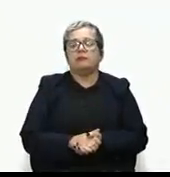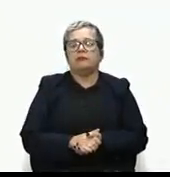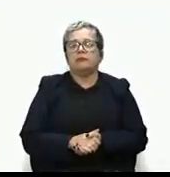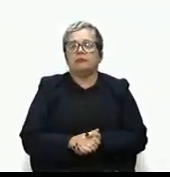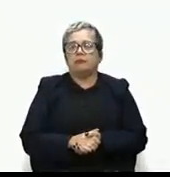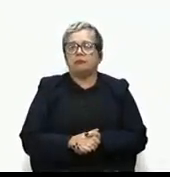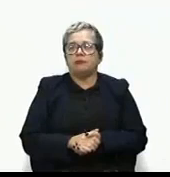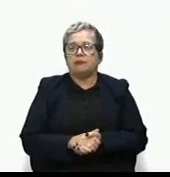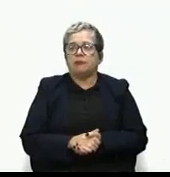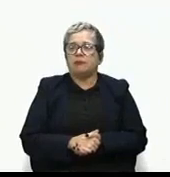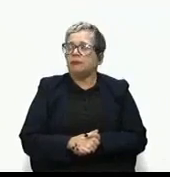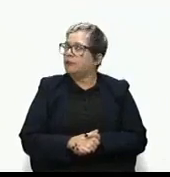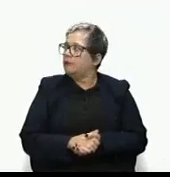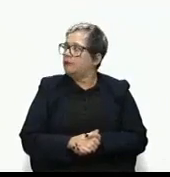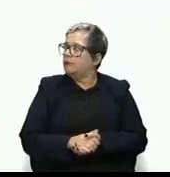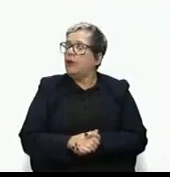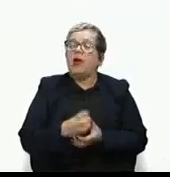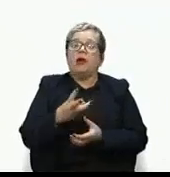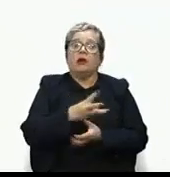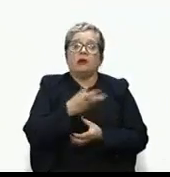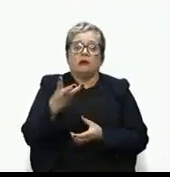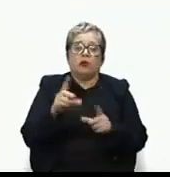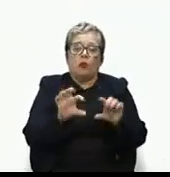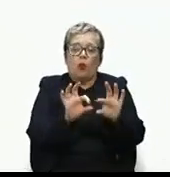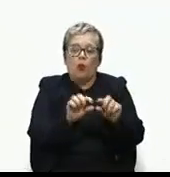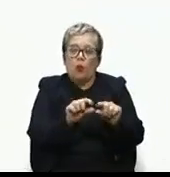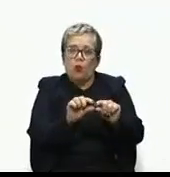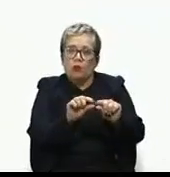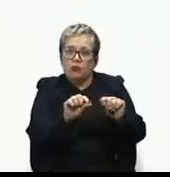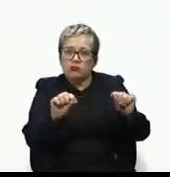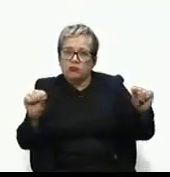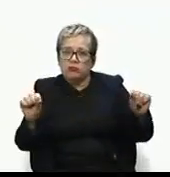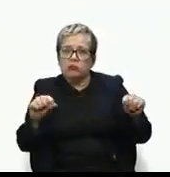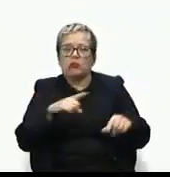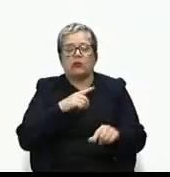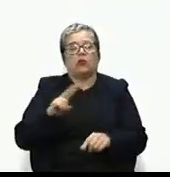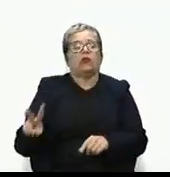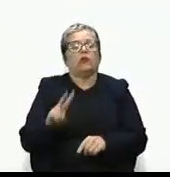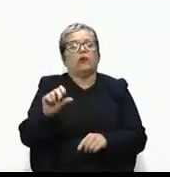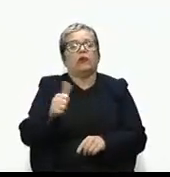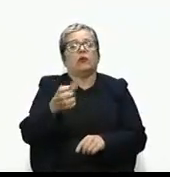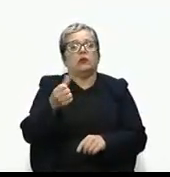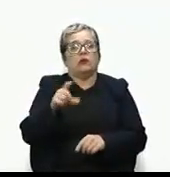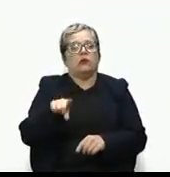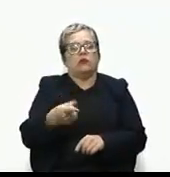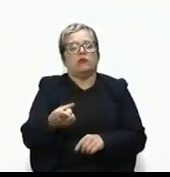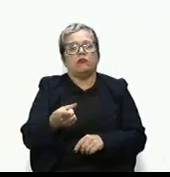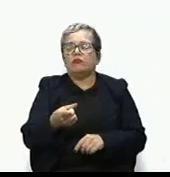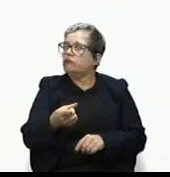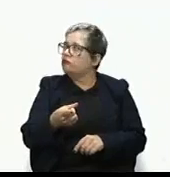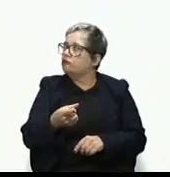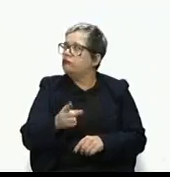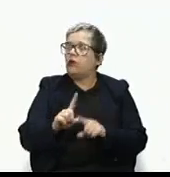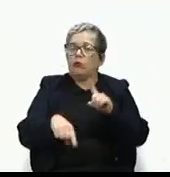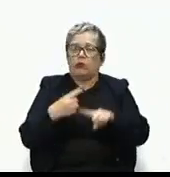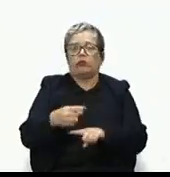E na terceira linha, eu tenho lá o valor de 16 mil,